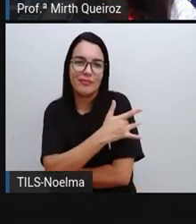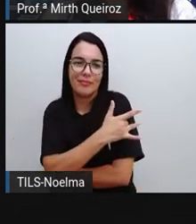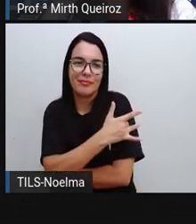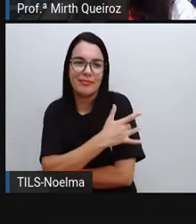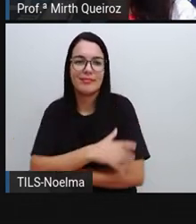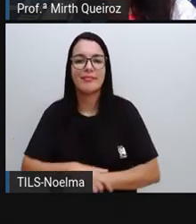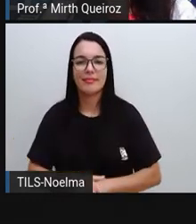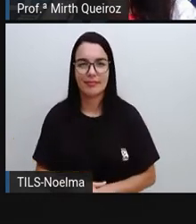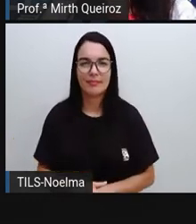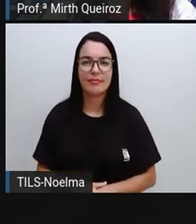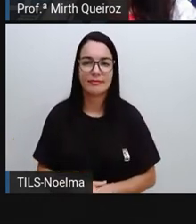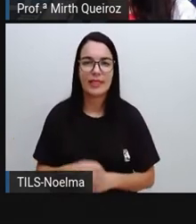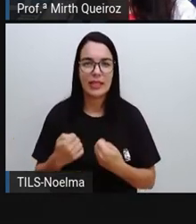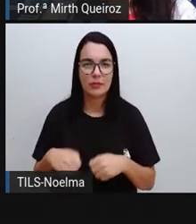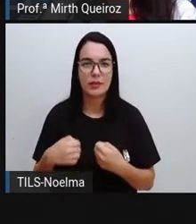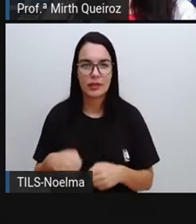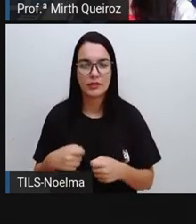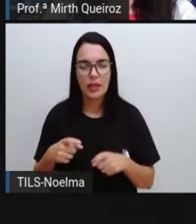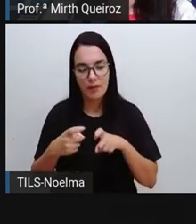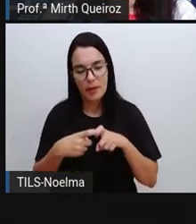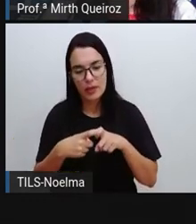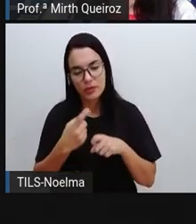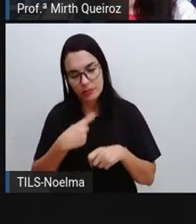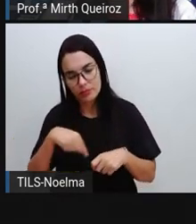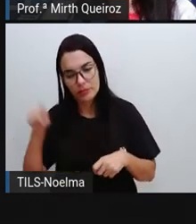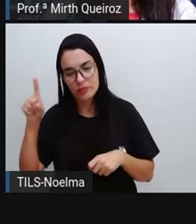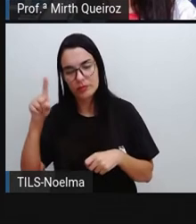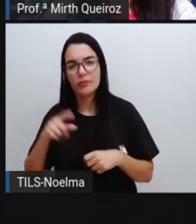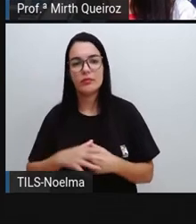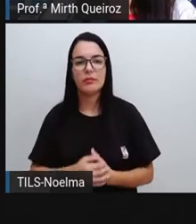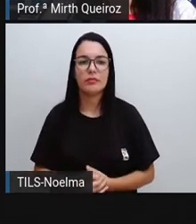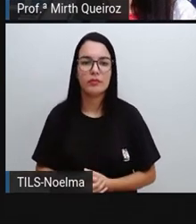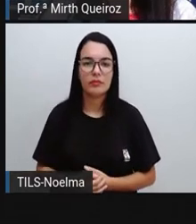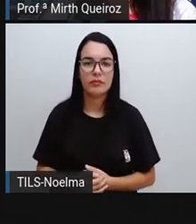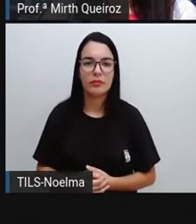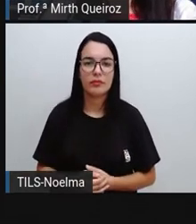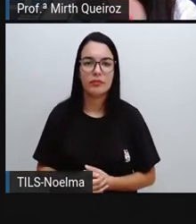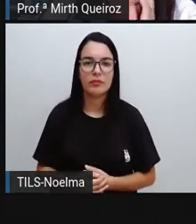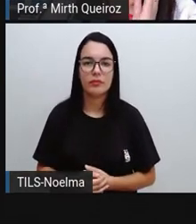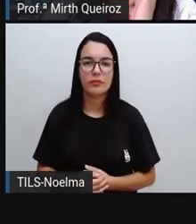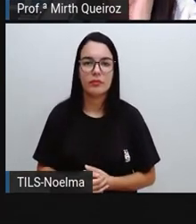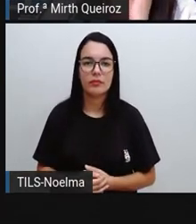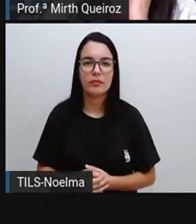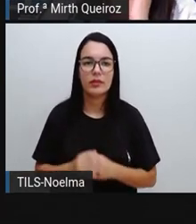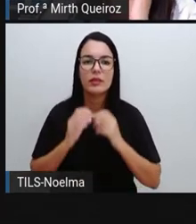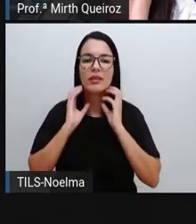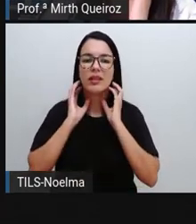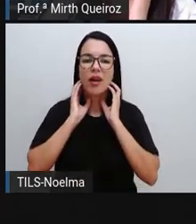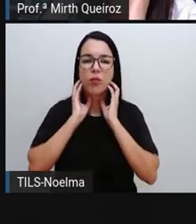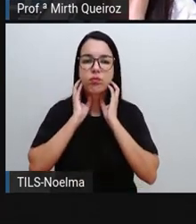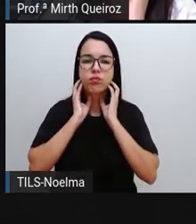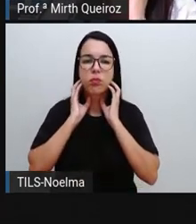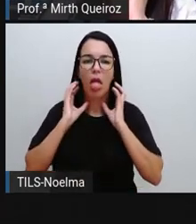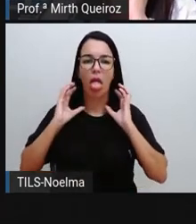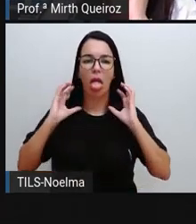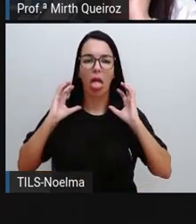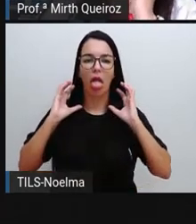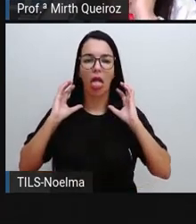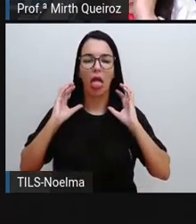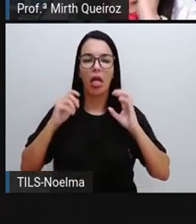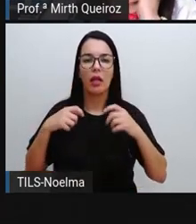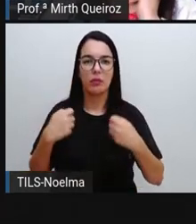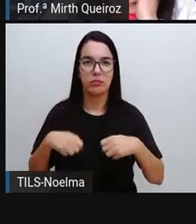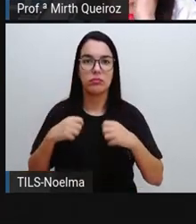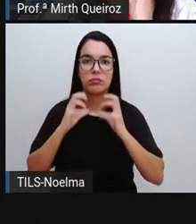tríplice viral, né? E requer aí um diagnóstico médico. Mas geralmente a glândula parótida, ela